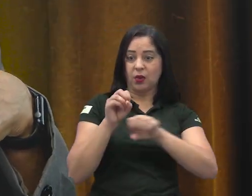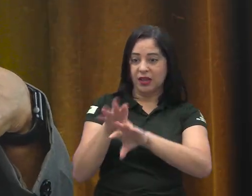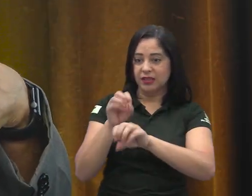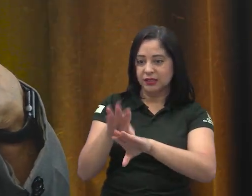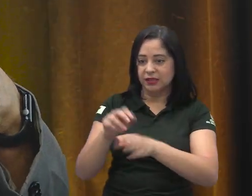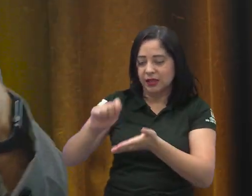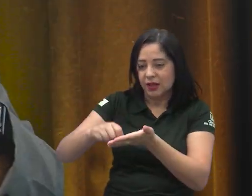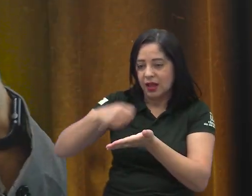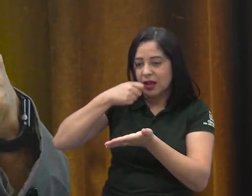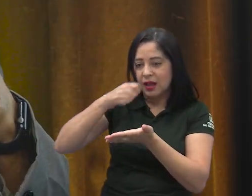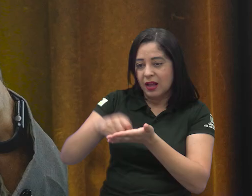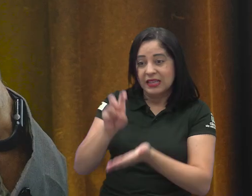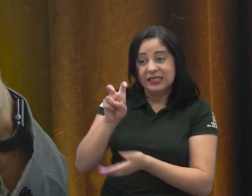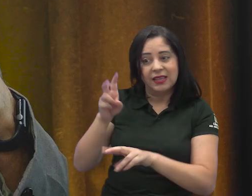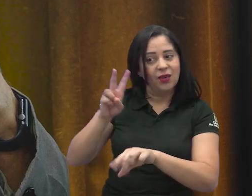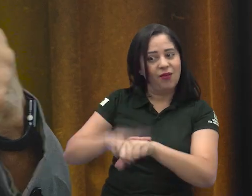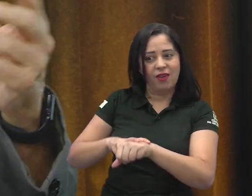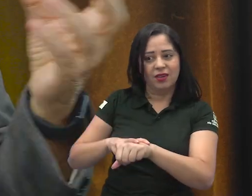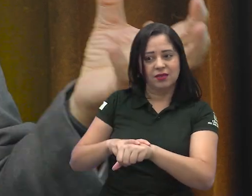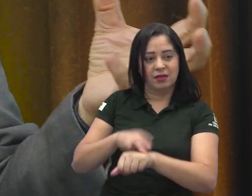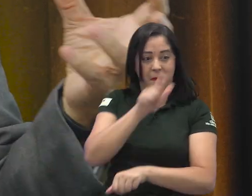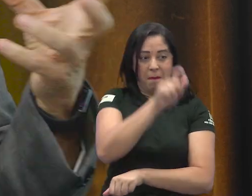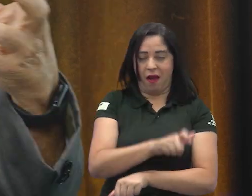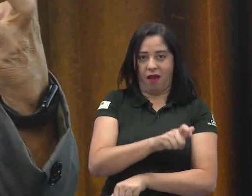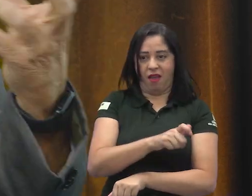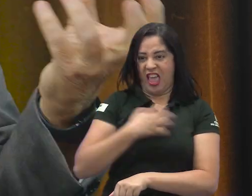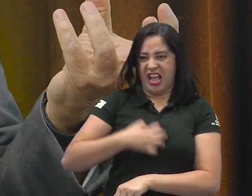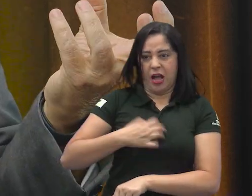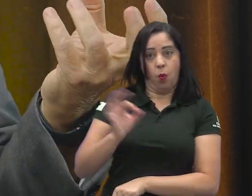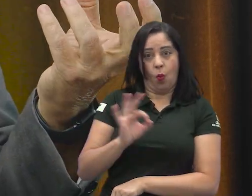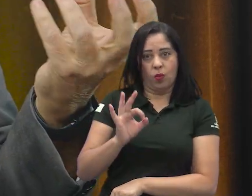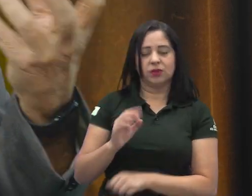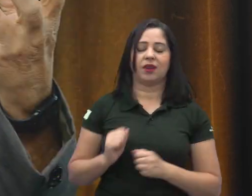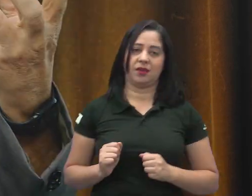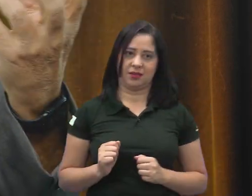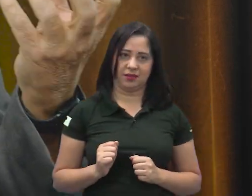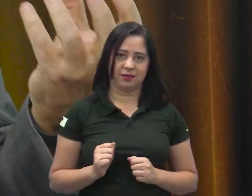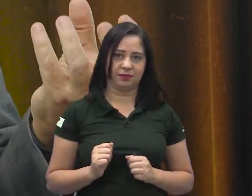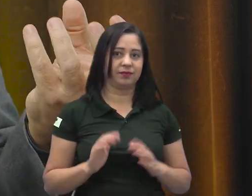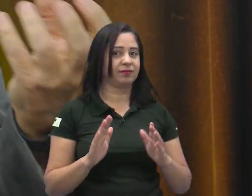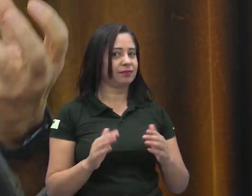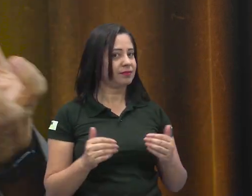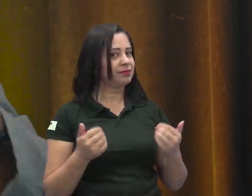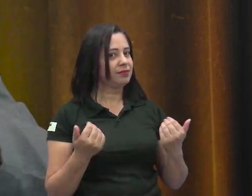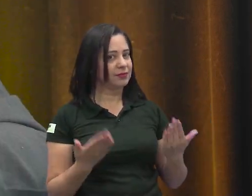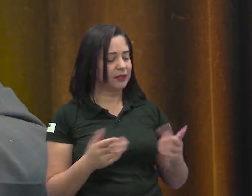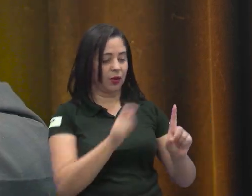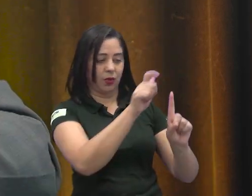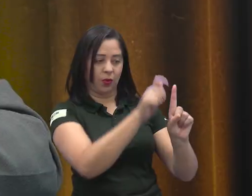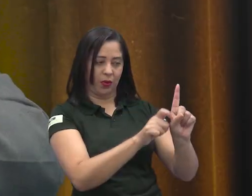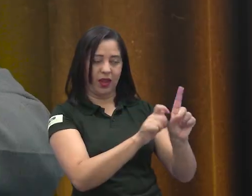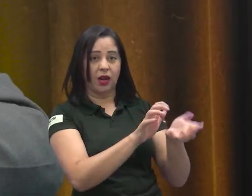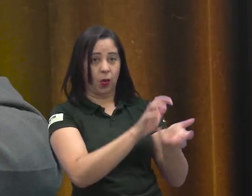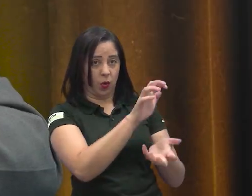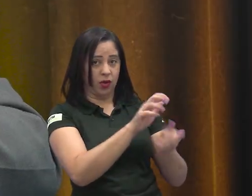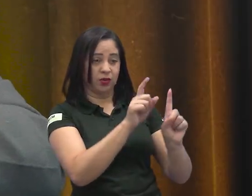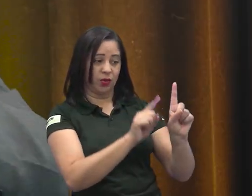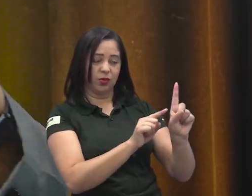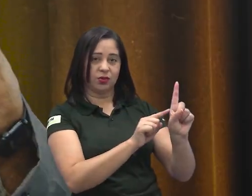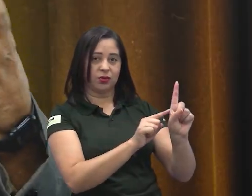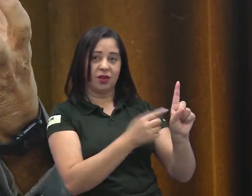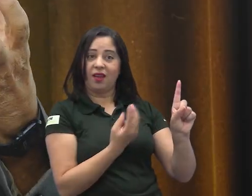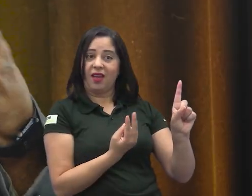5 vezes. E o pai não se irritou, né? Então, essa diferença, quer dizer, o idoso com